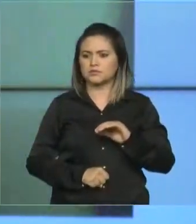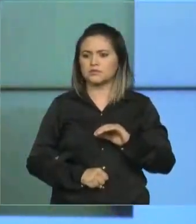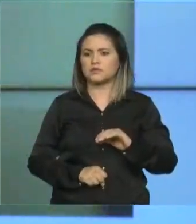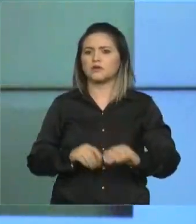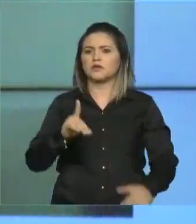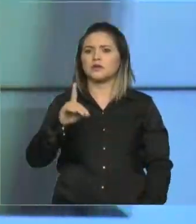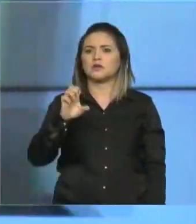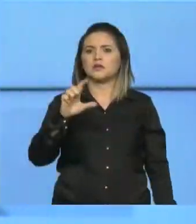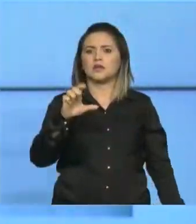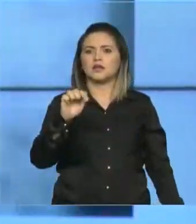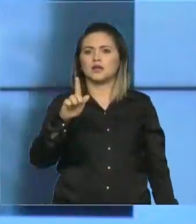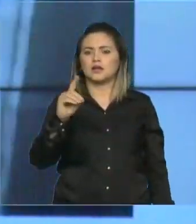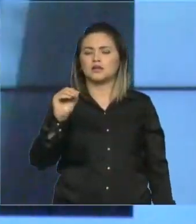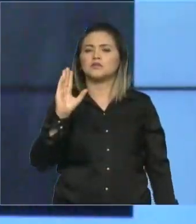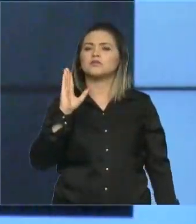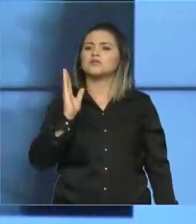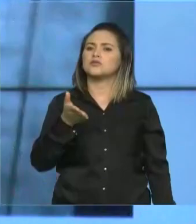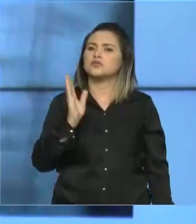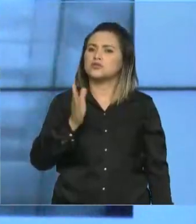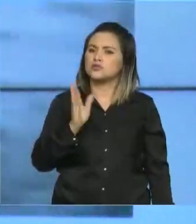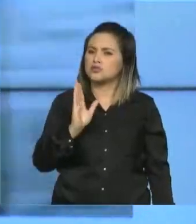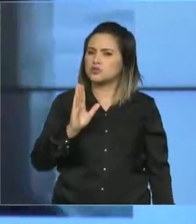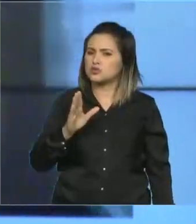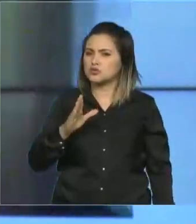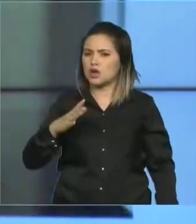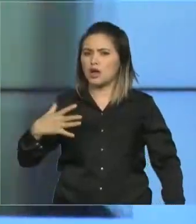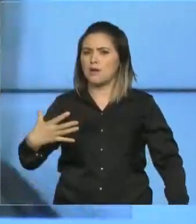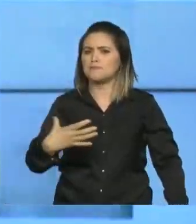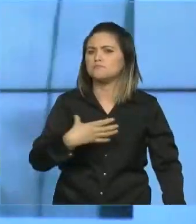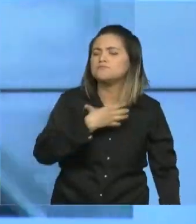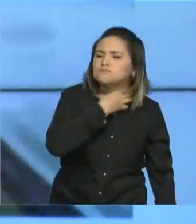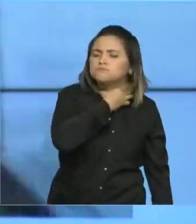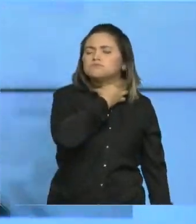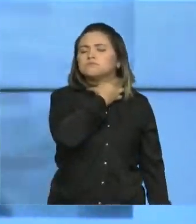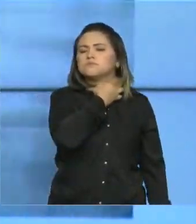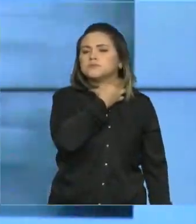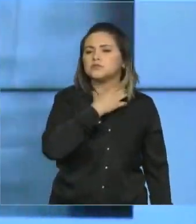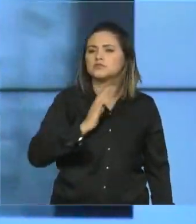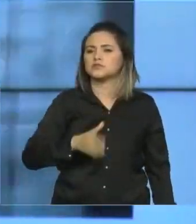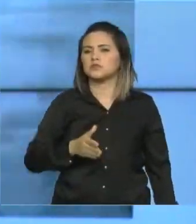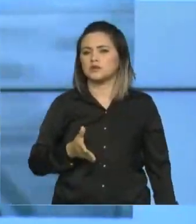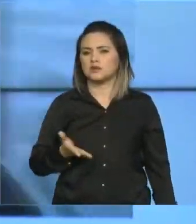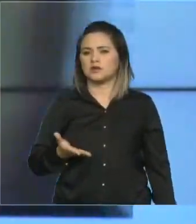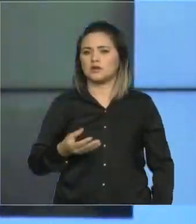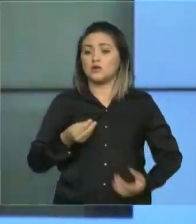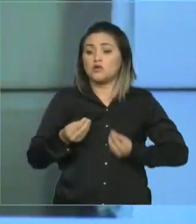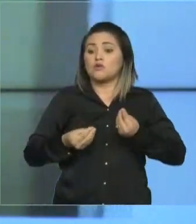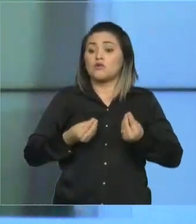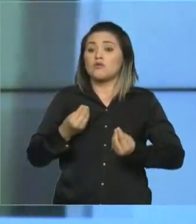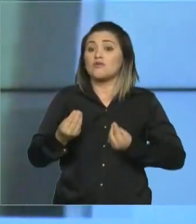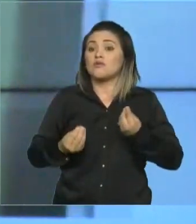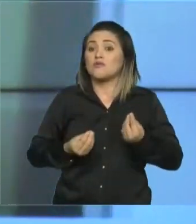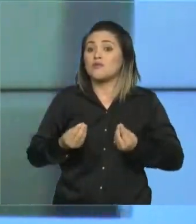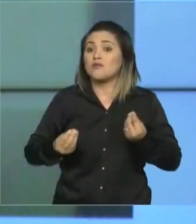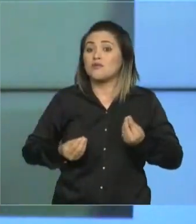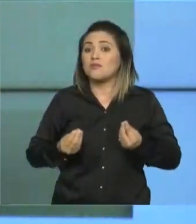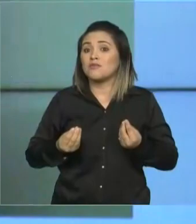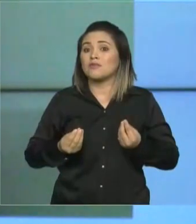no pescoço dele. Ou seja, como é que vai dizer que teve crime de